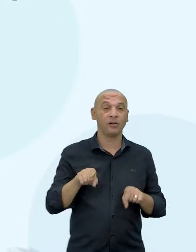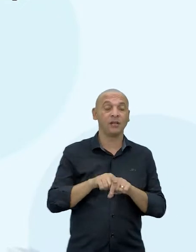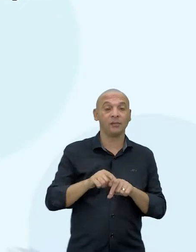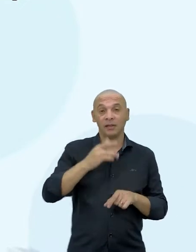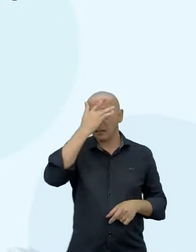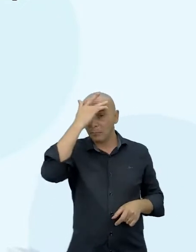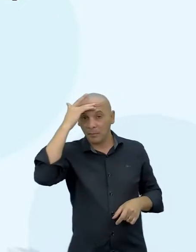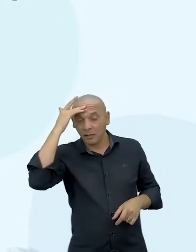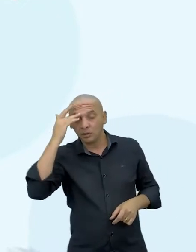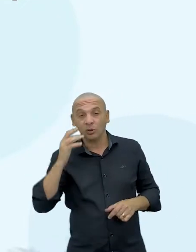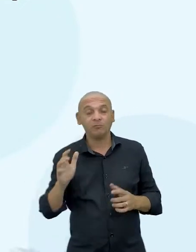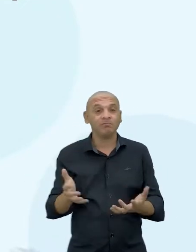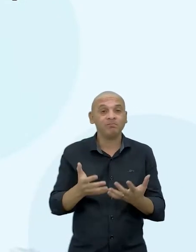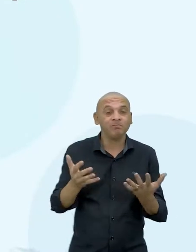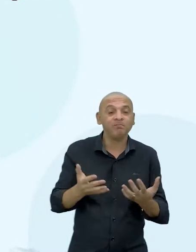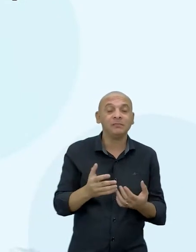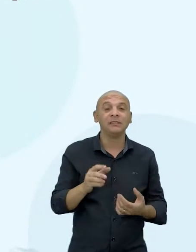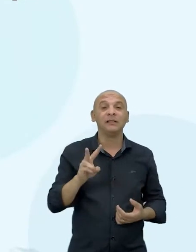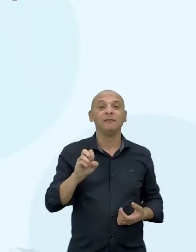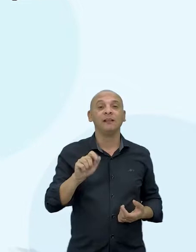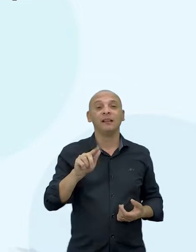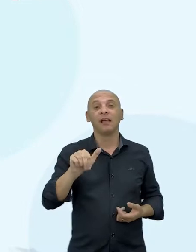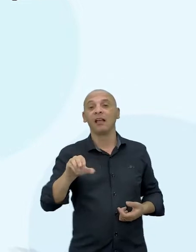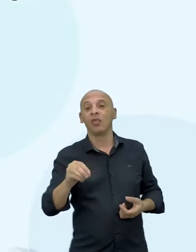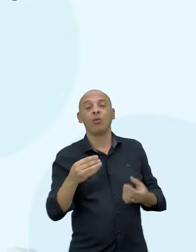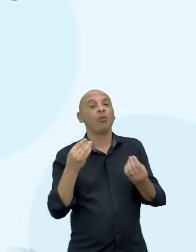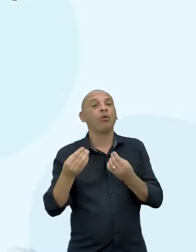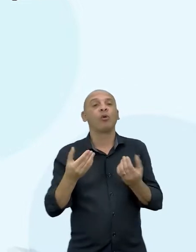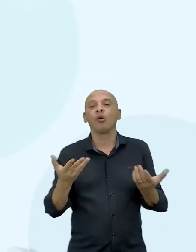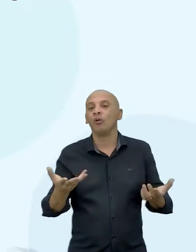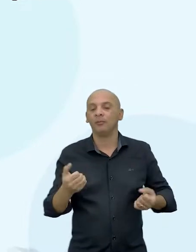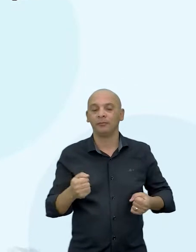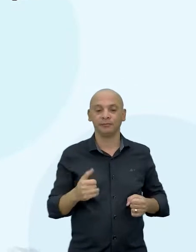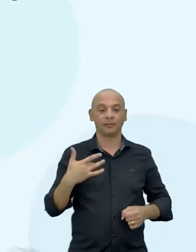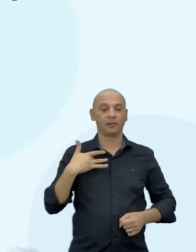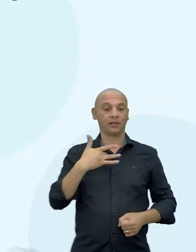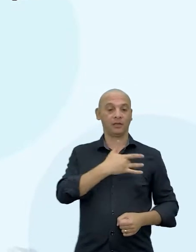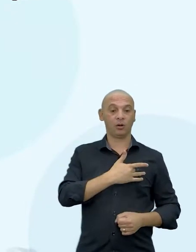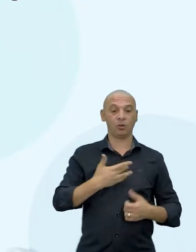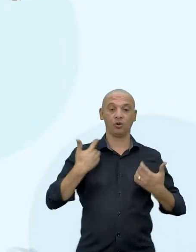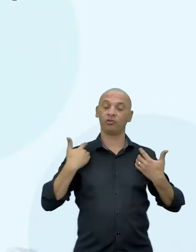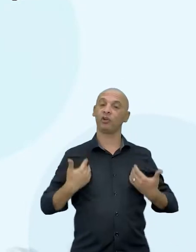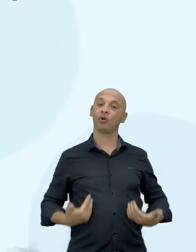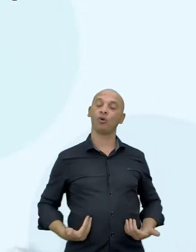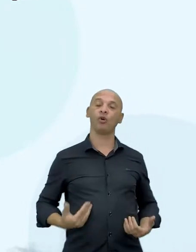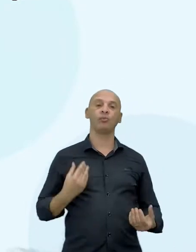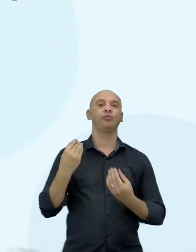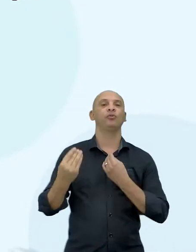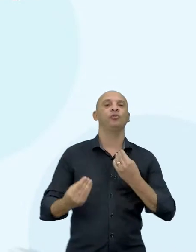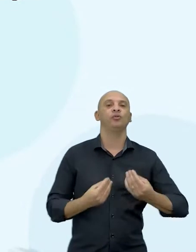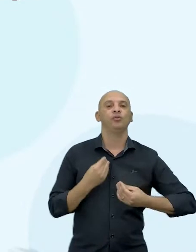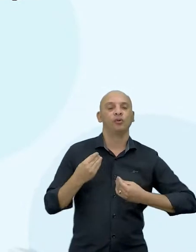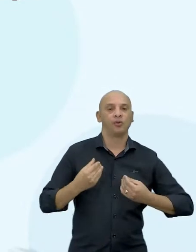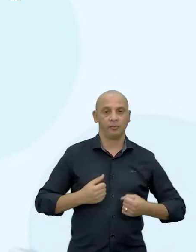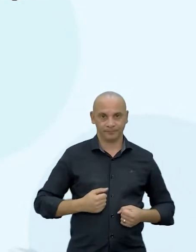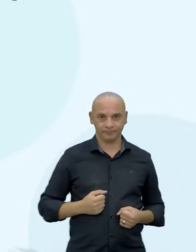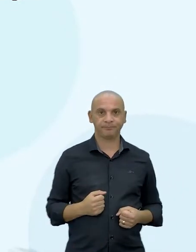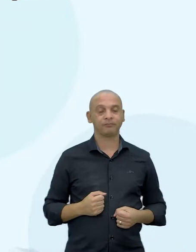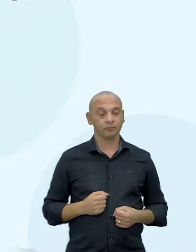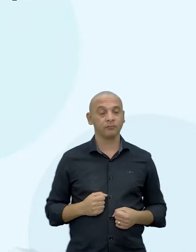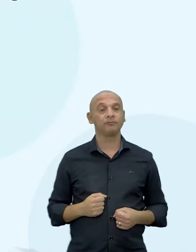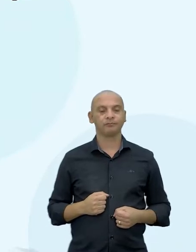estudar os hábitos alimentares entre os estudantes, que é você mesmo, né, a difusão do veganismo, por exemplo, que é algo que vem crescendo cada vez